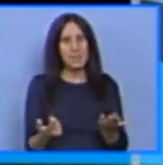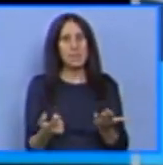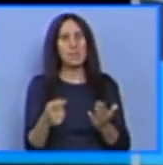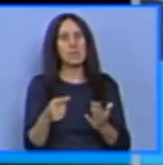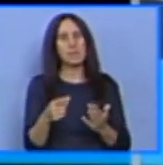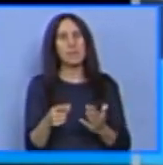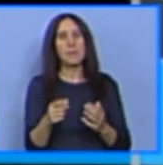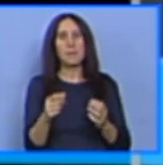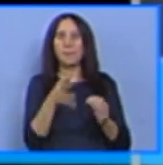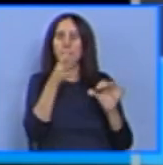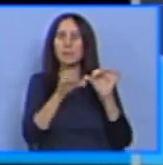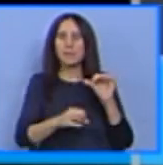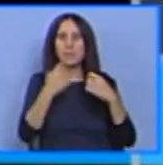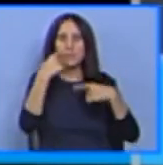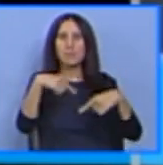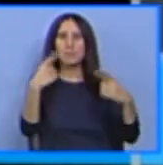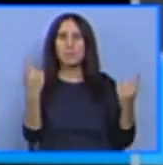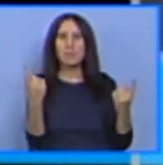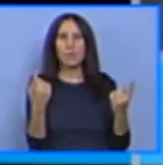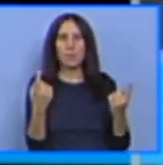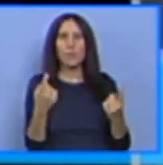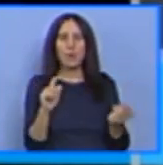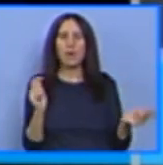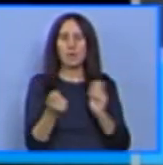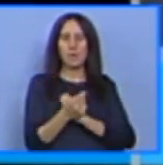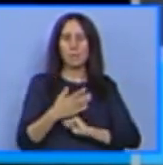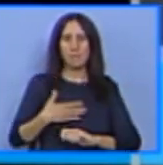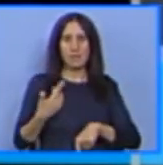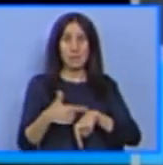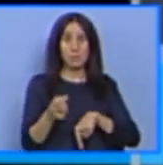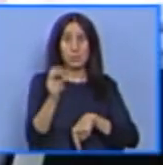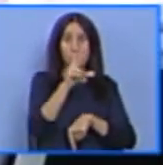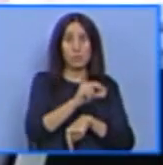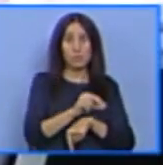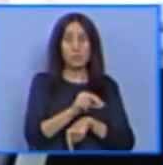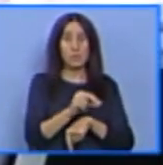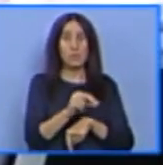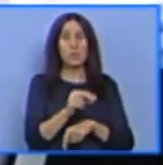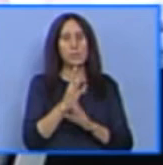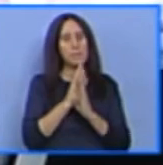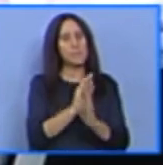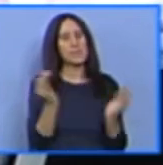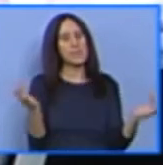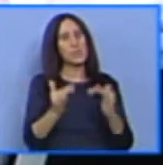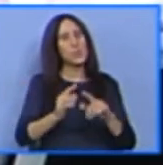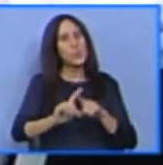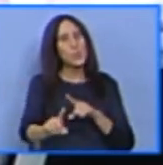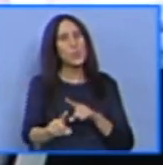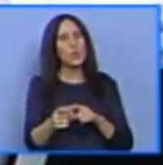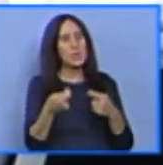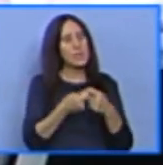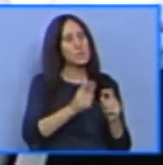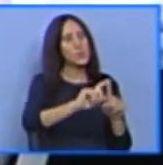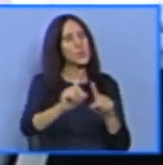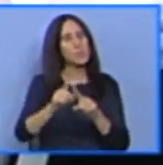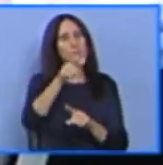faz desta mensagem, tem vindo a adaptar-se aos novos tempos. Há peregrinos diferentes, há diferentes tipologias de pessoas